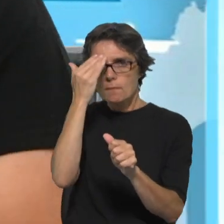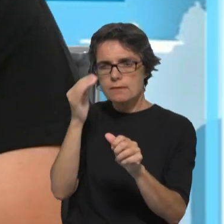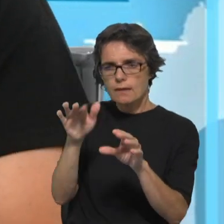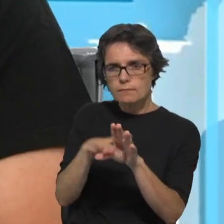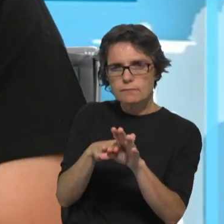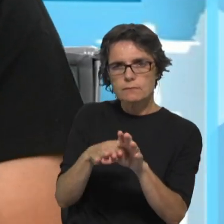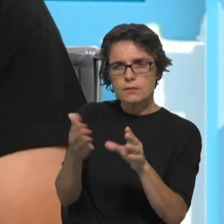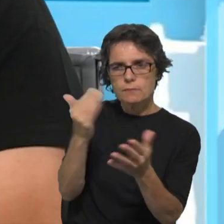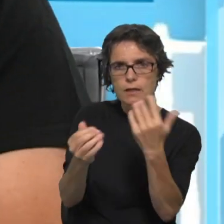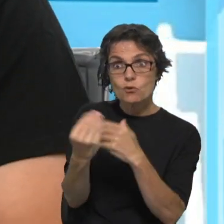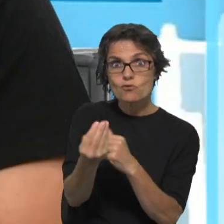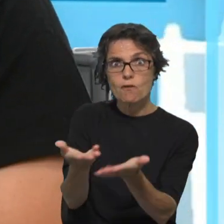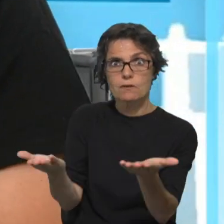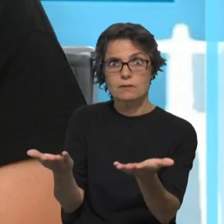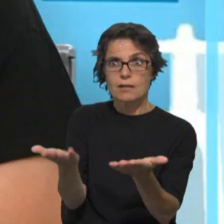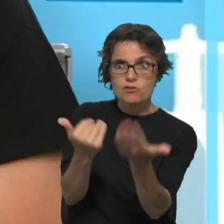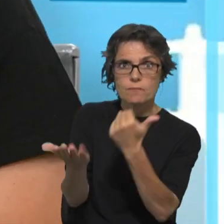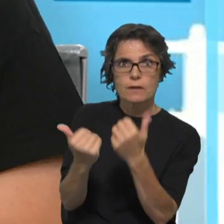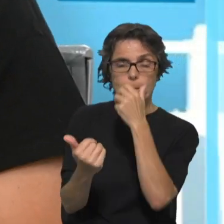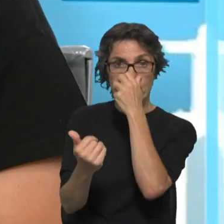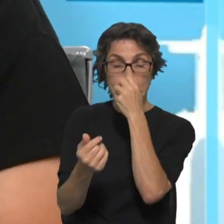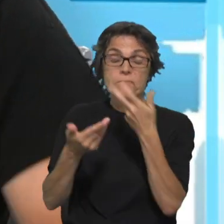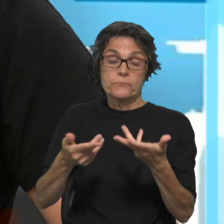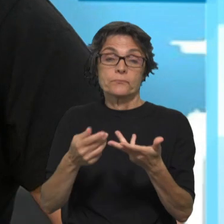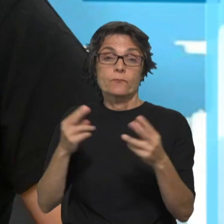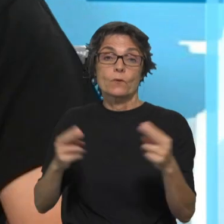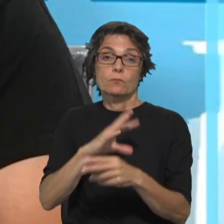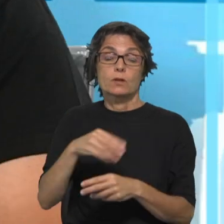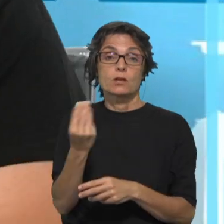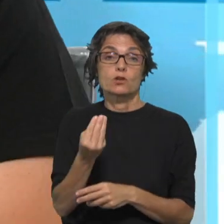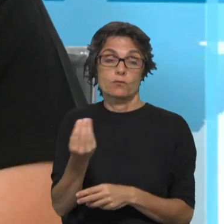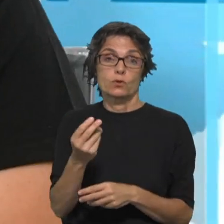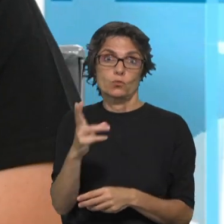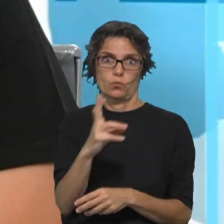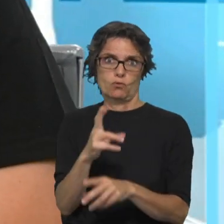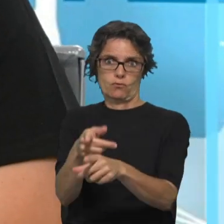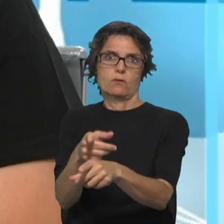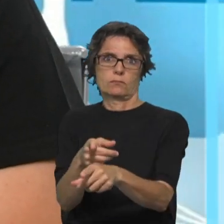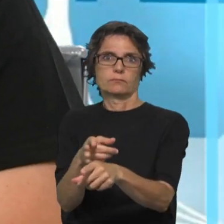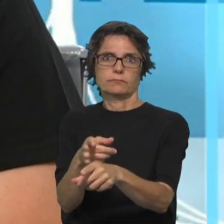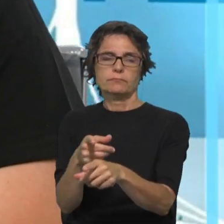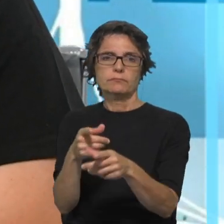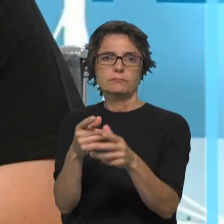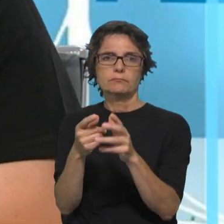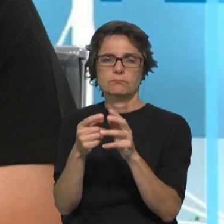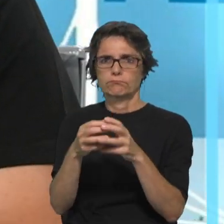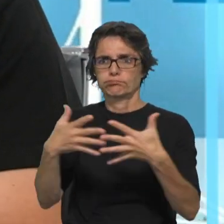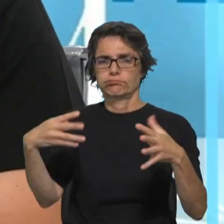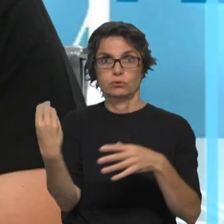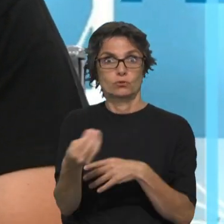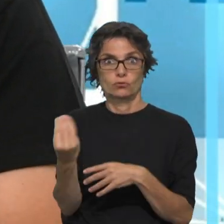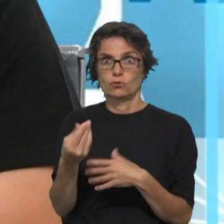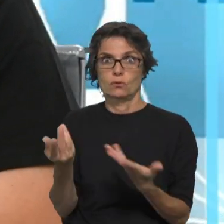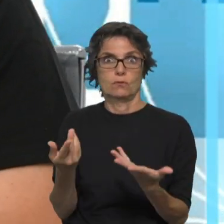Quando a gente os ouve, e certamente que com a Jornada Mundial da Juventude houve aqui um sem número de jovens que participaram